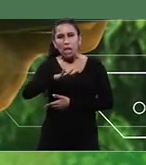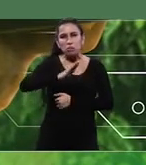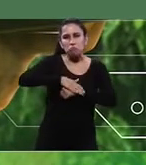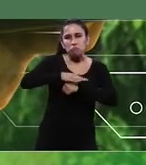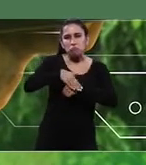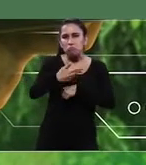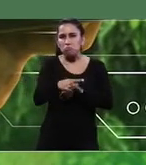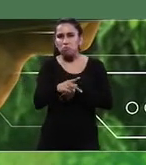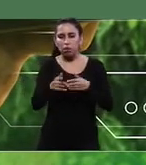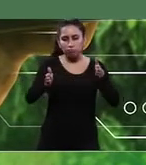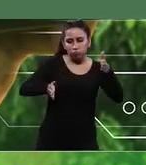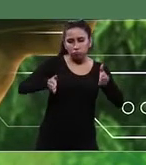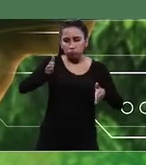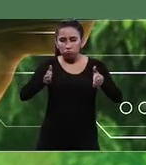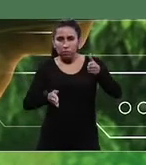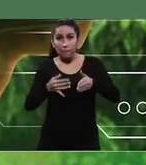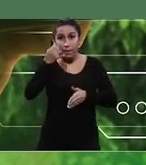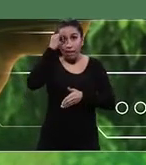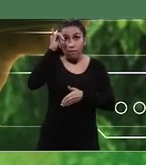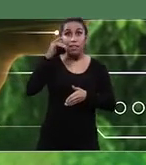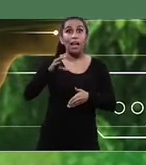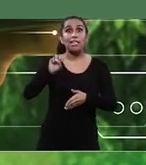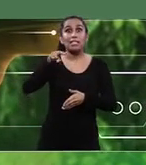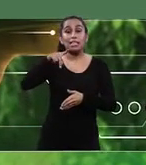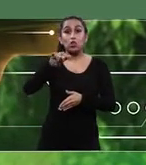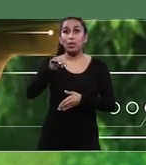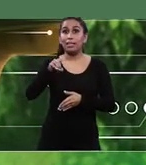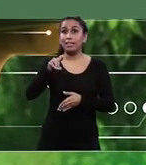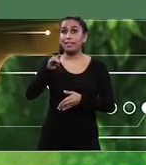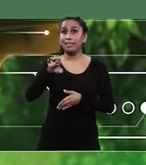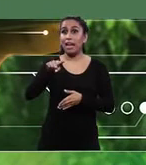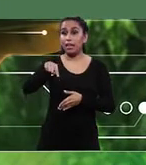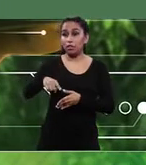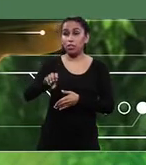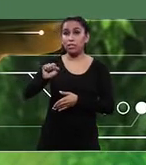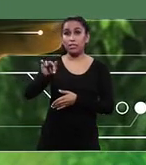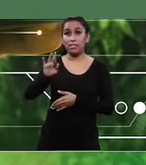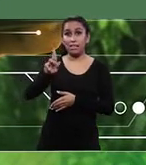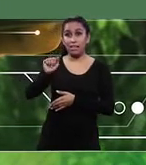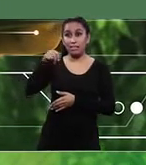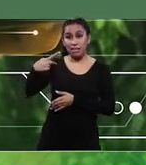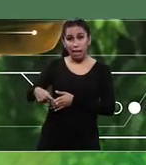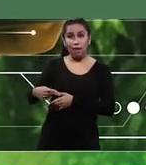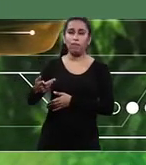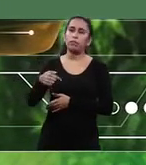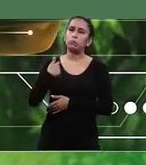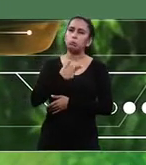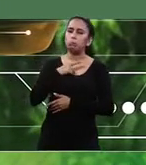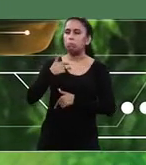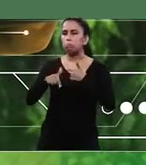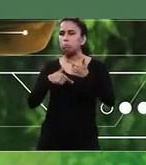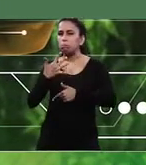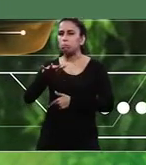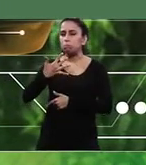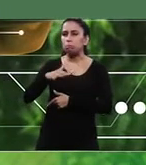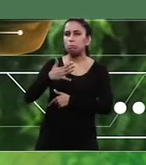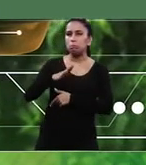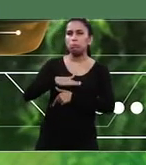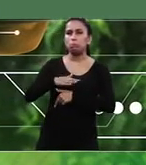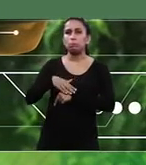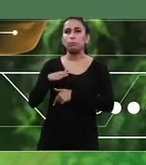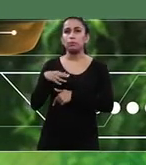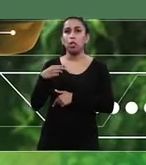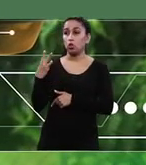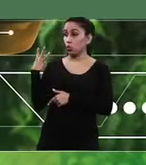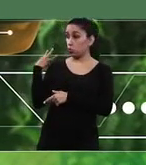evitarmos as sazonalidades das safras e os grandes crescimentos ou quedas de safra. Então, trabalhamos numa média de dados de exportação dos